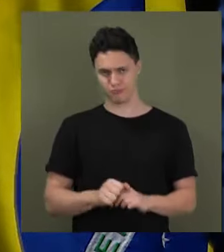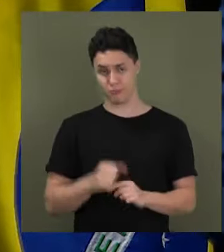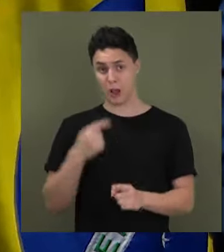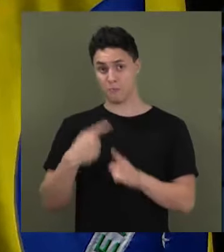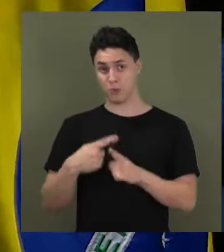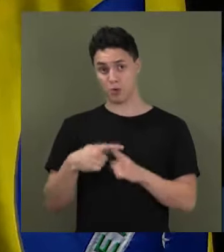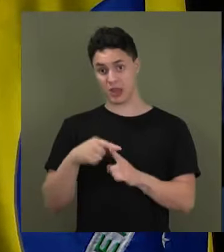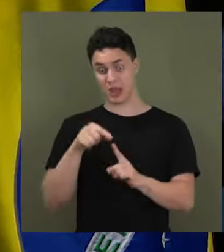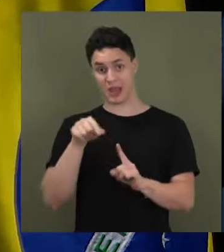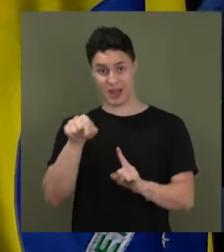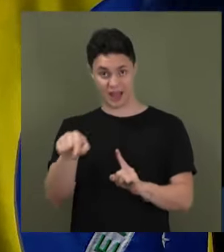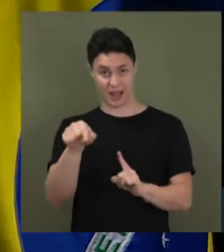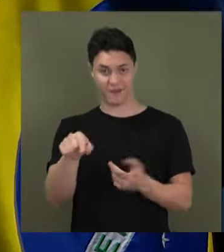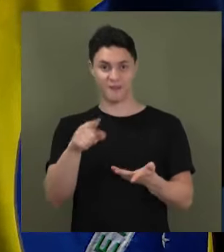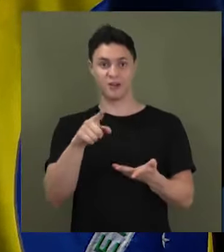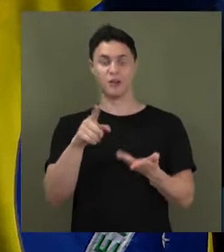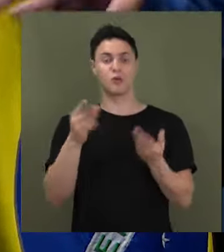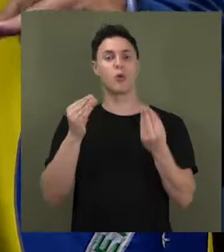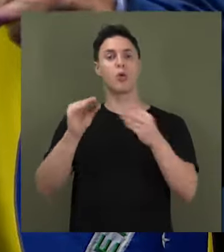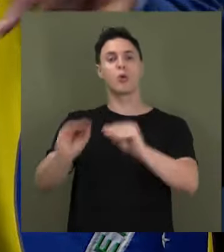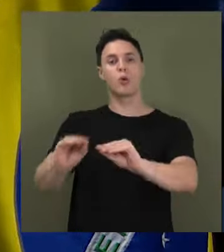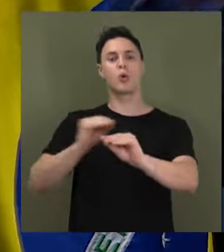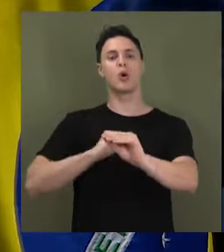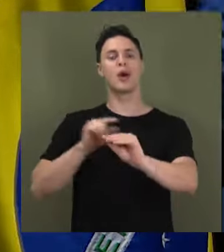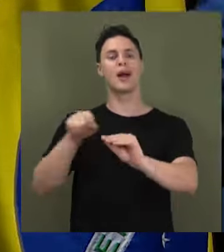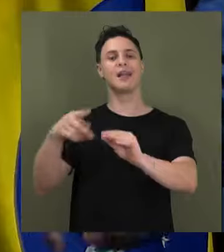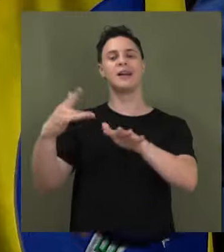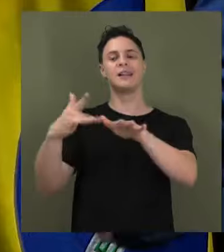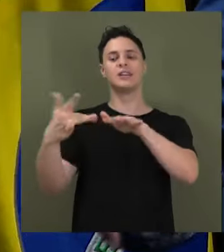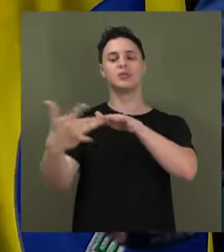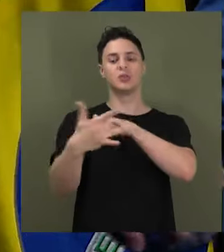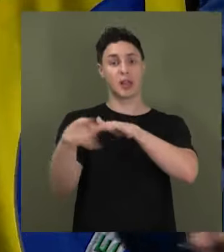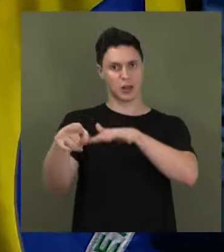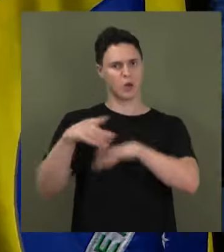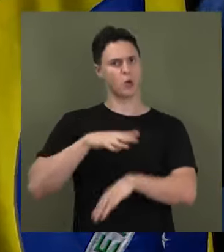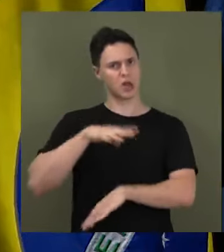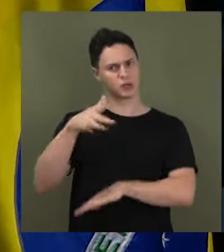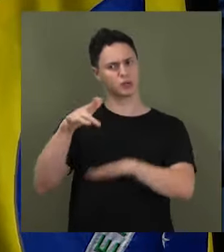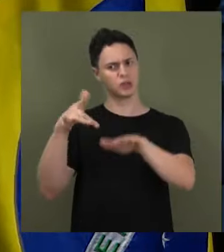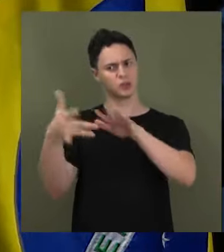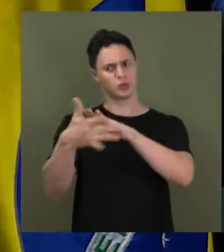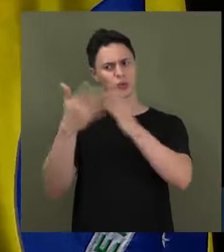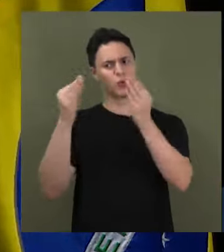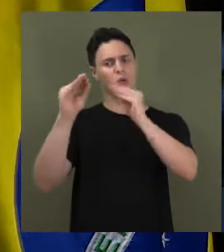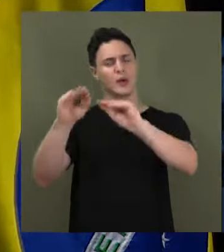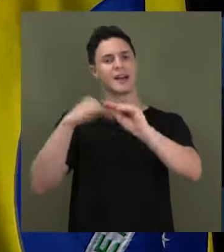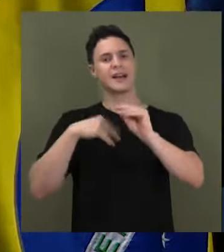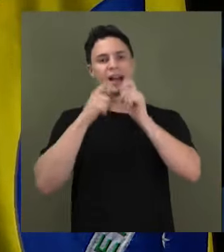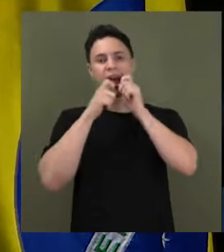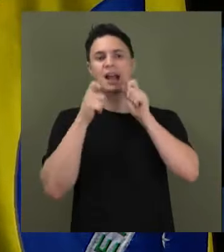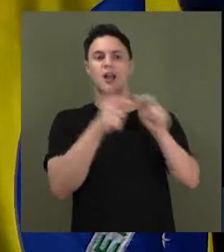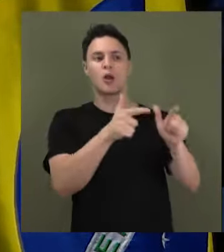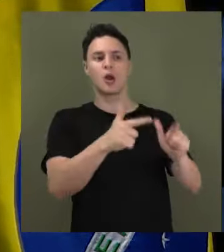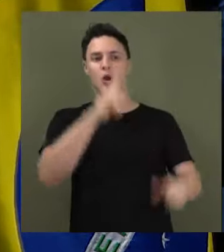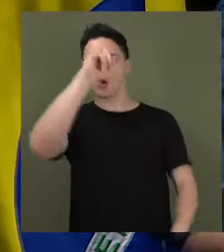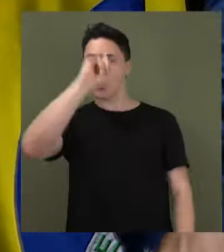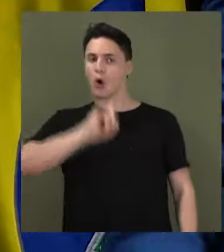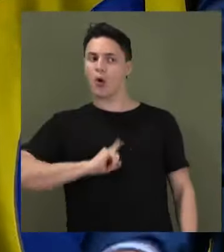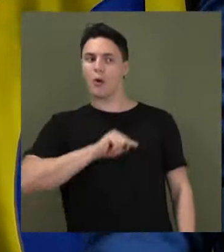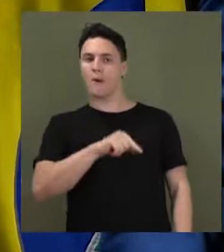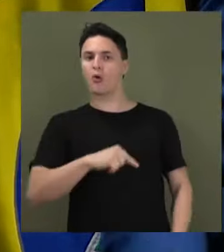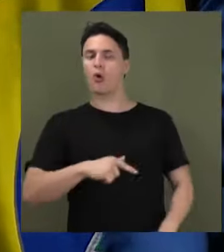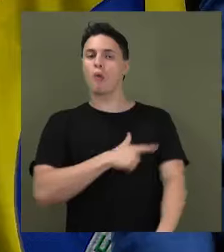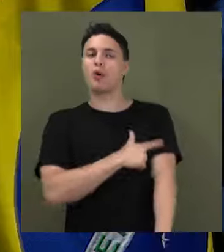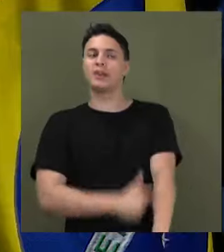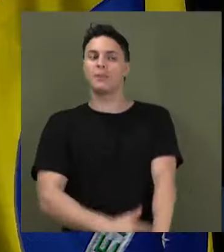demais é que em suas redes sociais, a juíza, corajosa juíza, fez críticas ao comportamento de ministros do